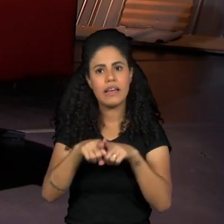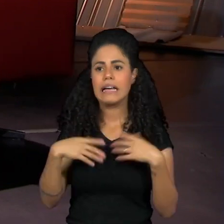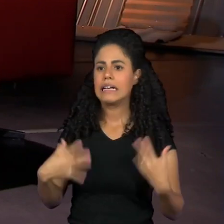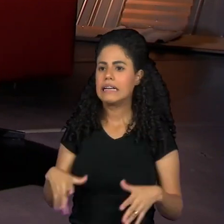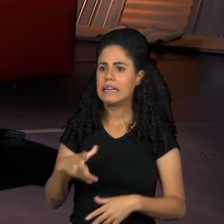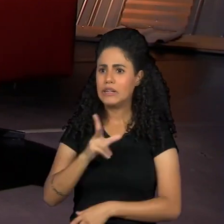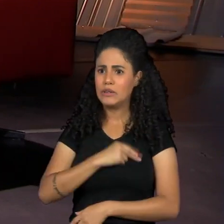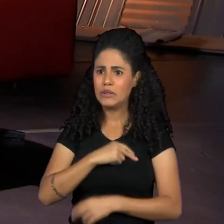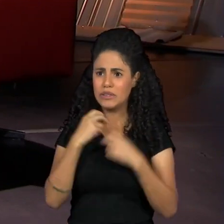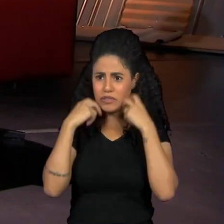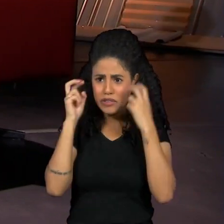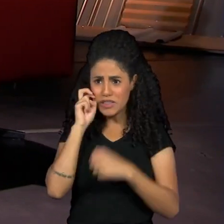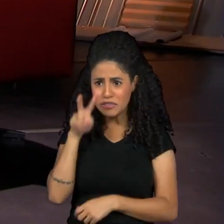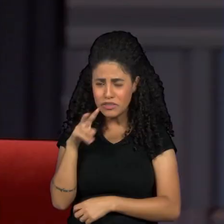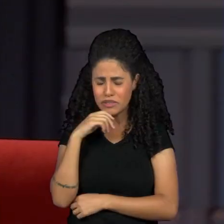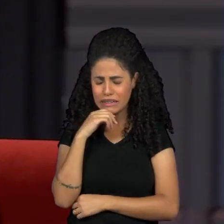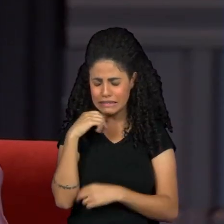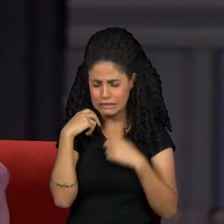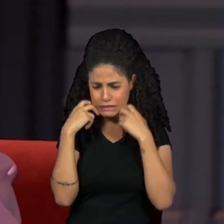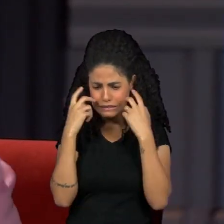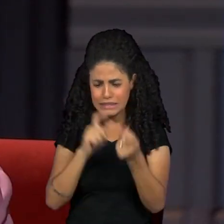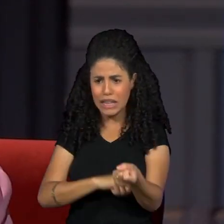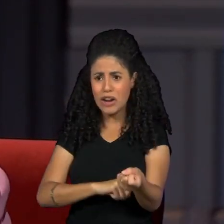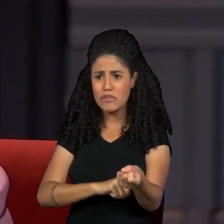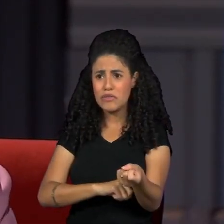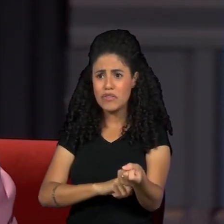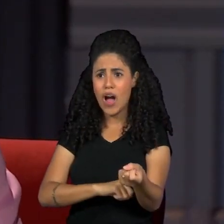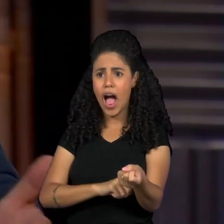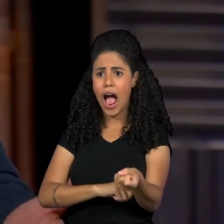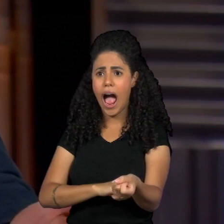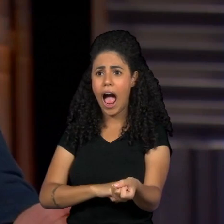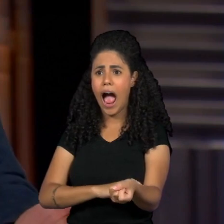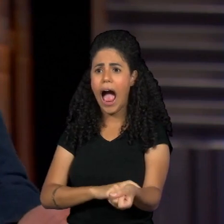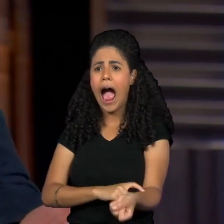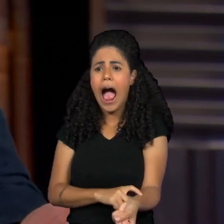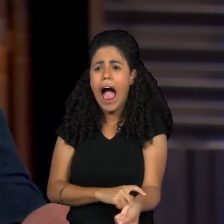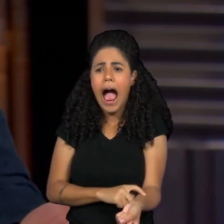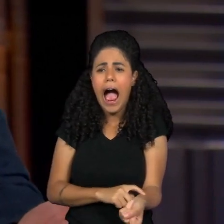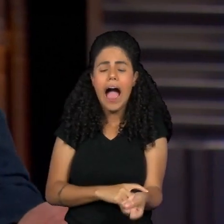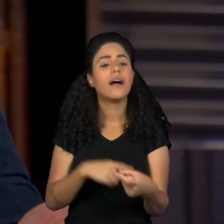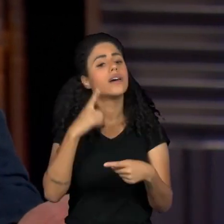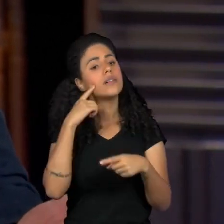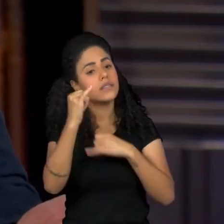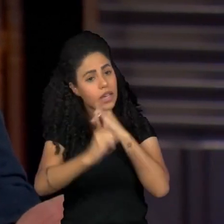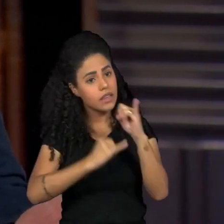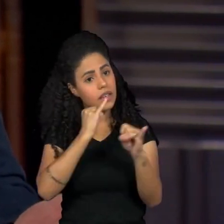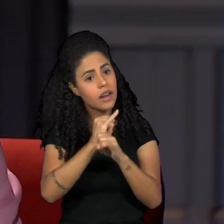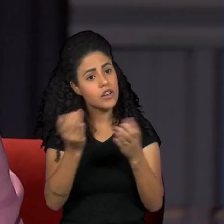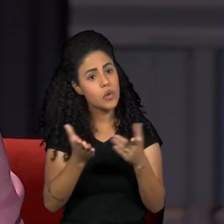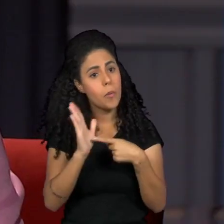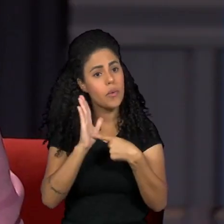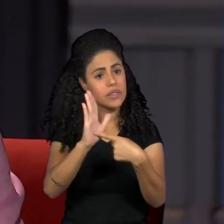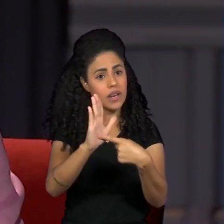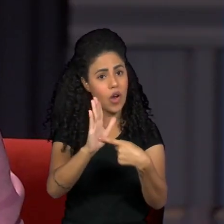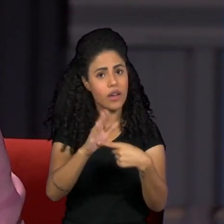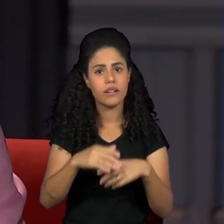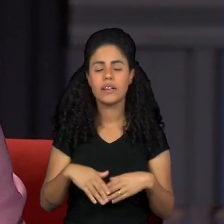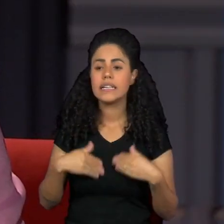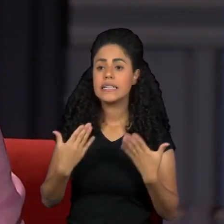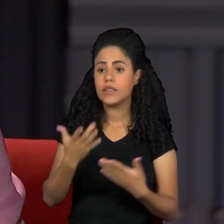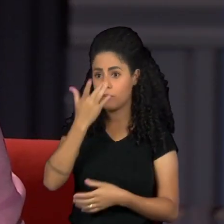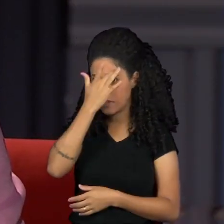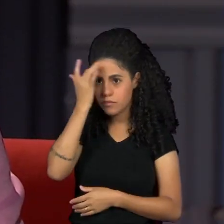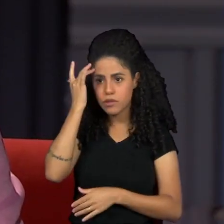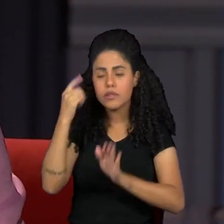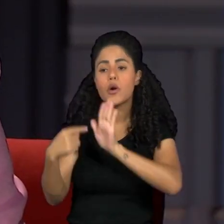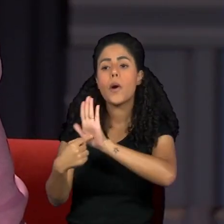vergonha. Eu nervosa, surtando. Que vergonha. Você botou lá na internet, agora eu quero que você mostre aqui como é que é isso. Botei porque eu não quero que as pessoas tenham a